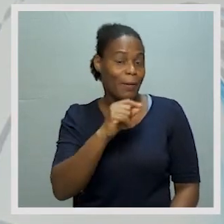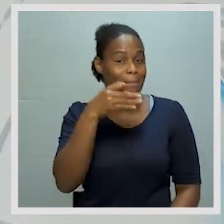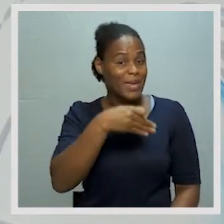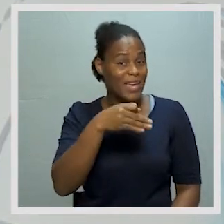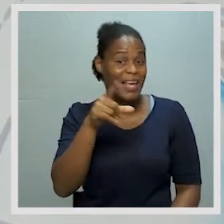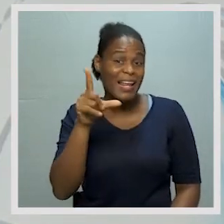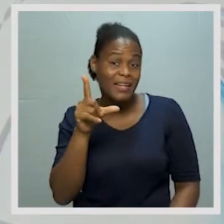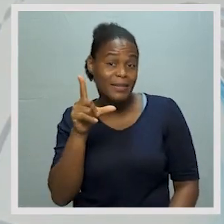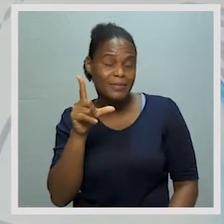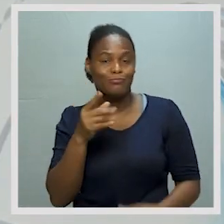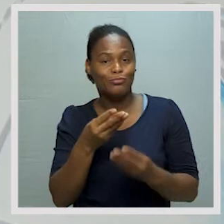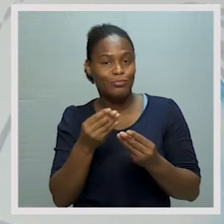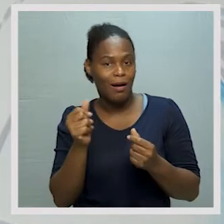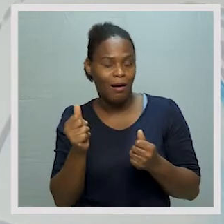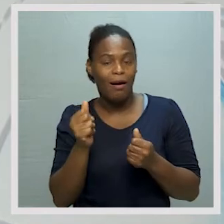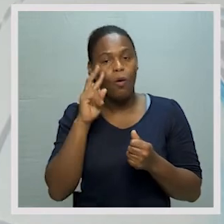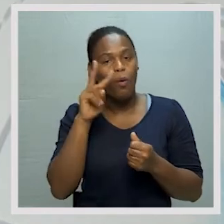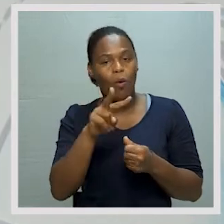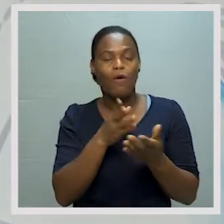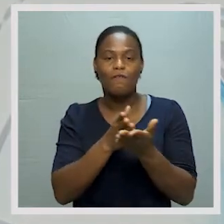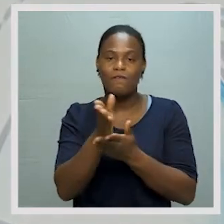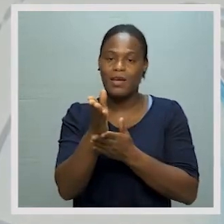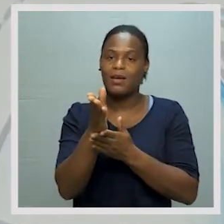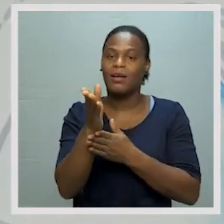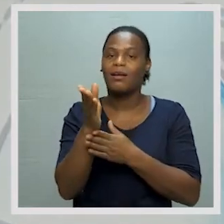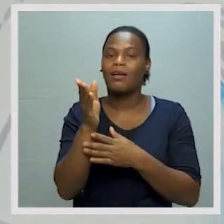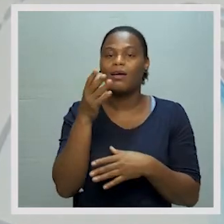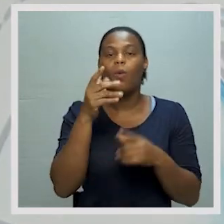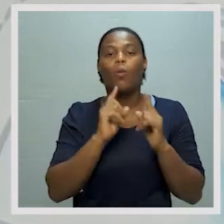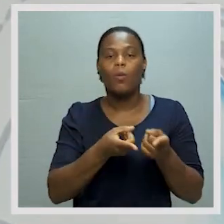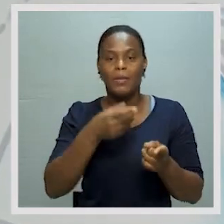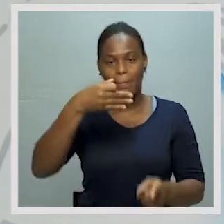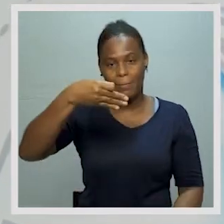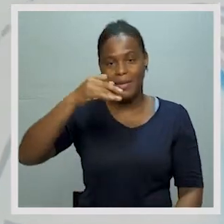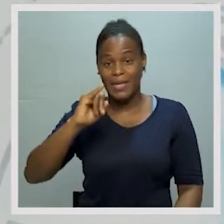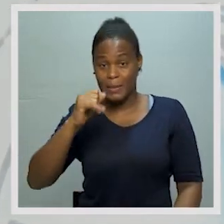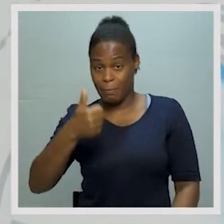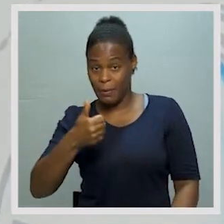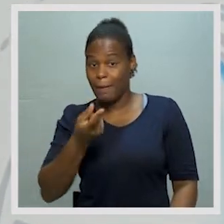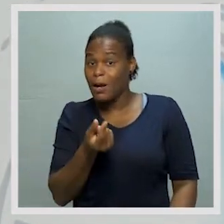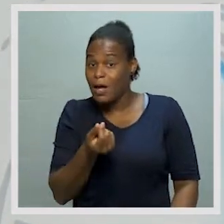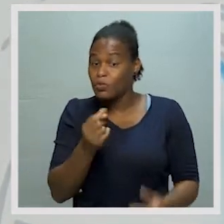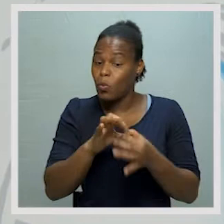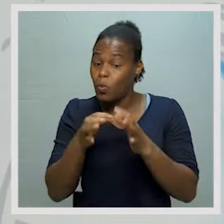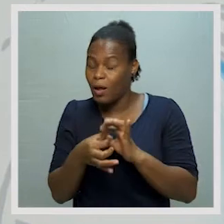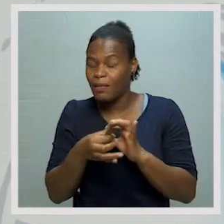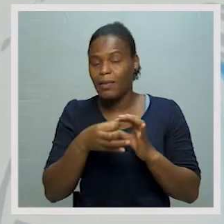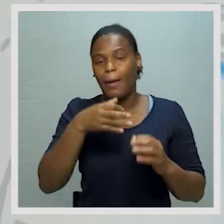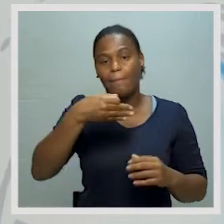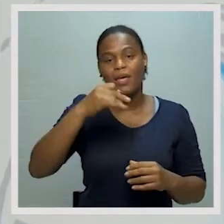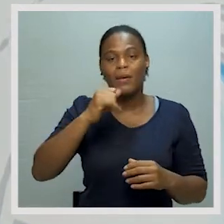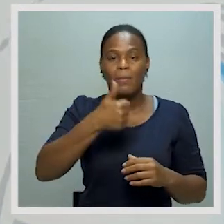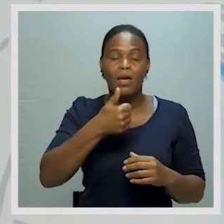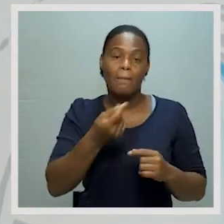nós vamos continuar a ver, começando com PIB a preços correntes e PIB a